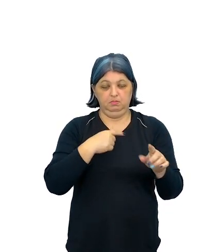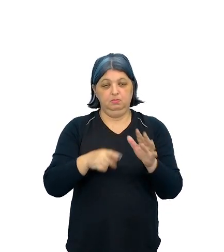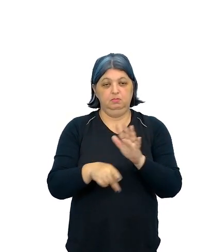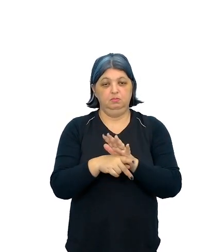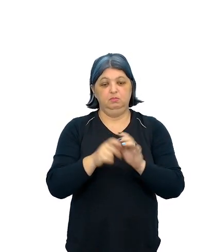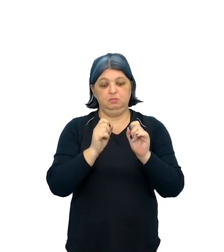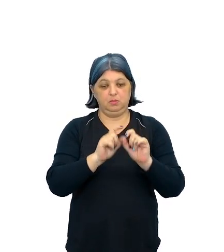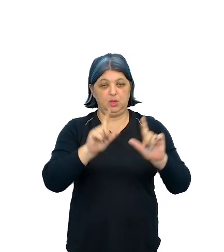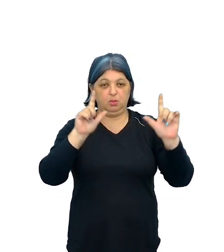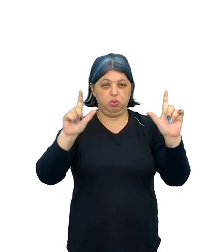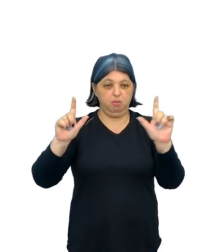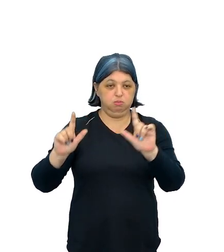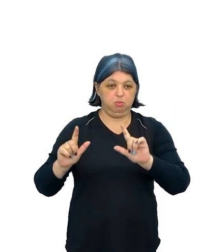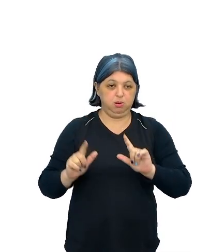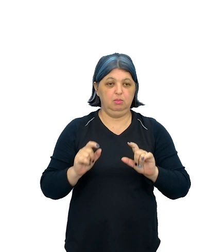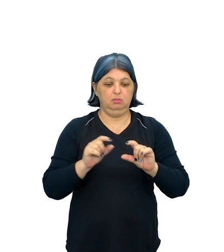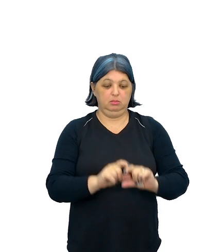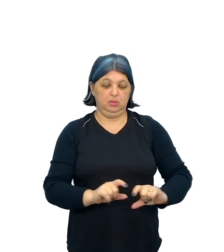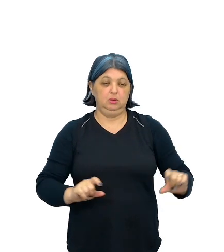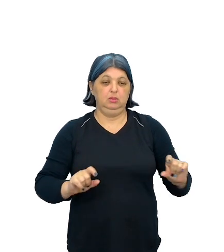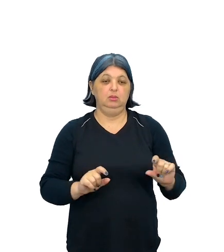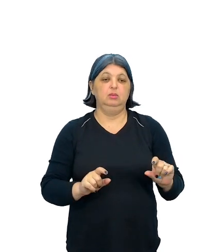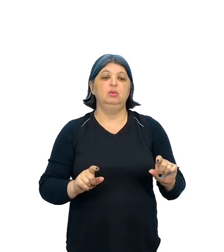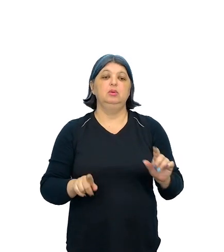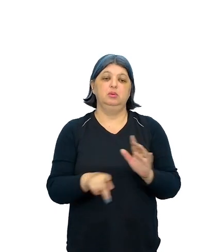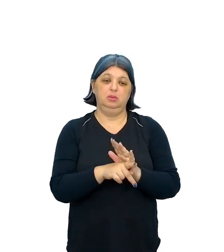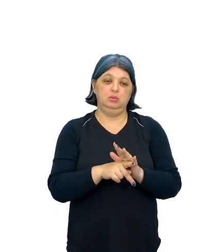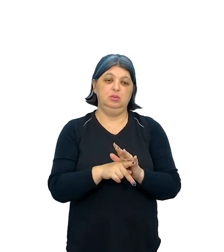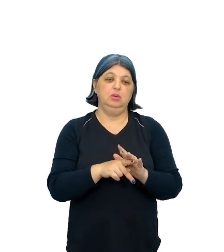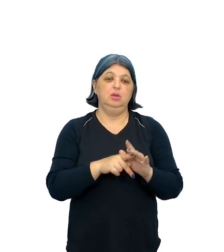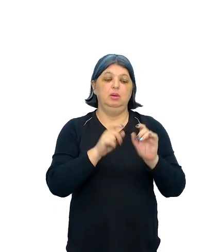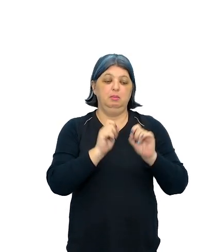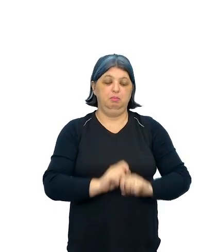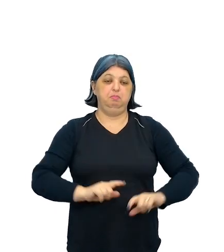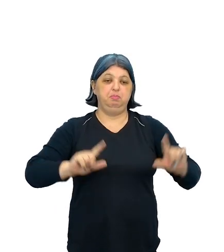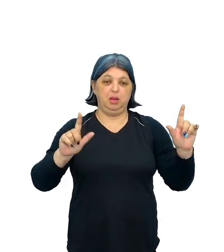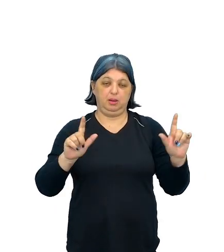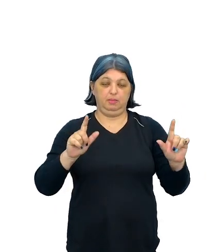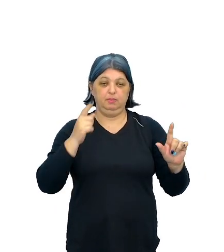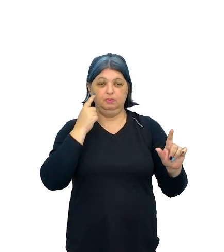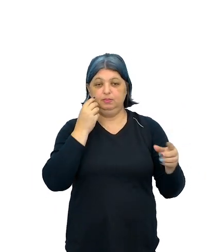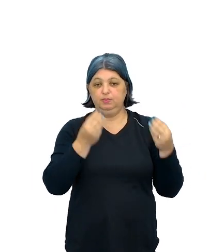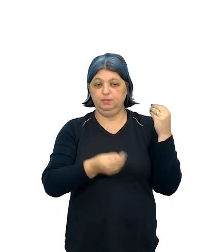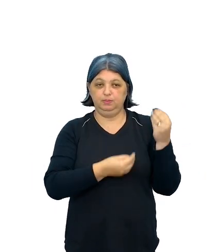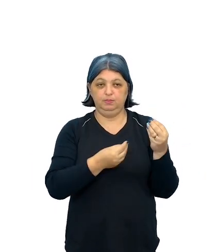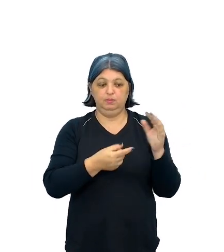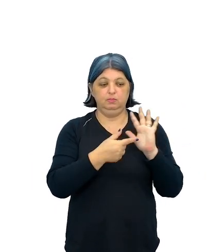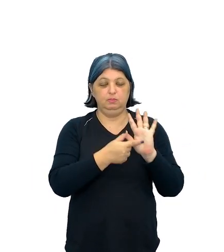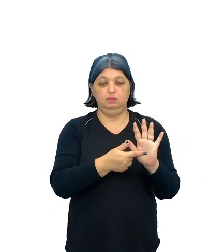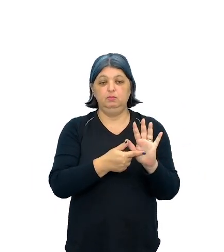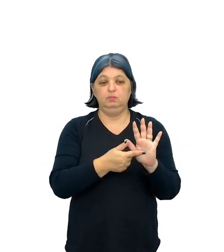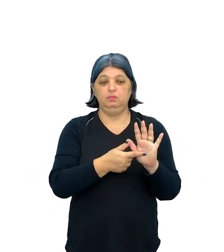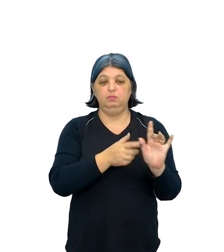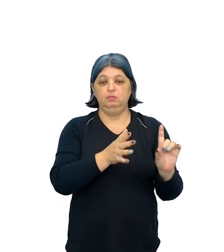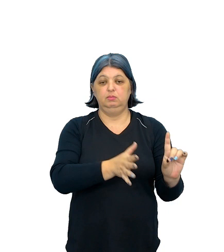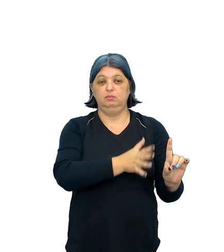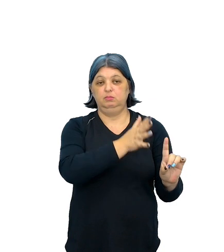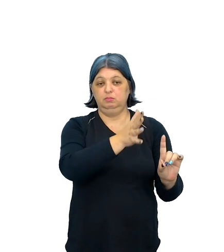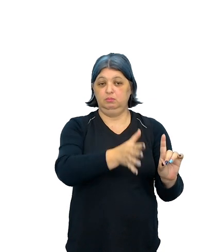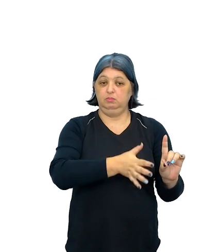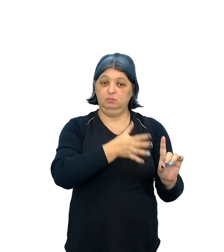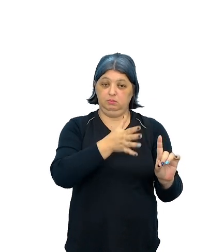produziram cartazes e aqui eles produziram também um pôster, pensando nessa apresentação a